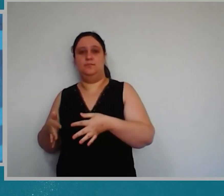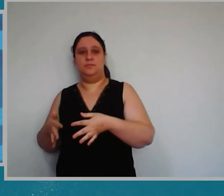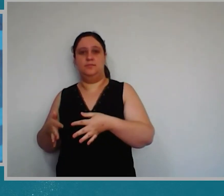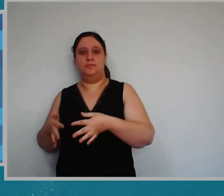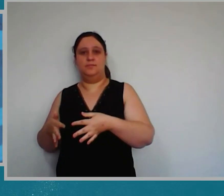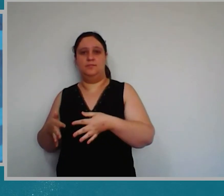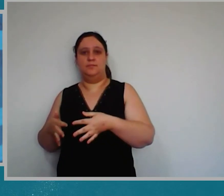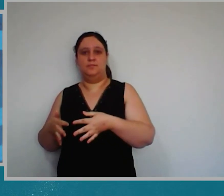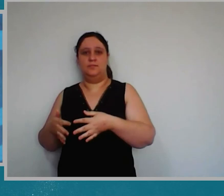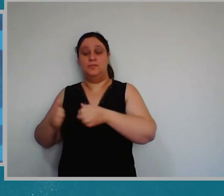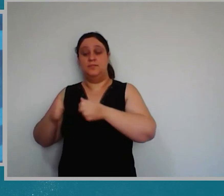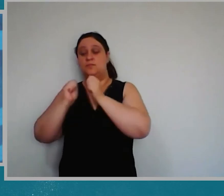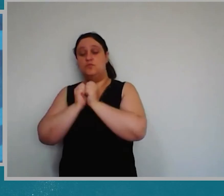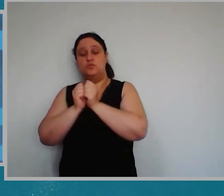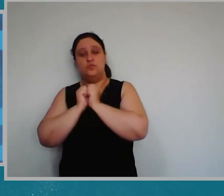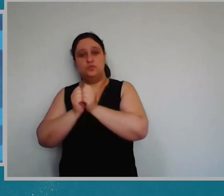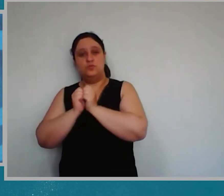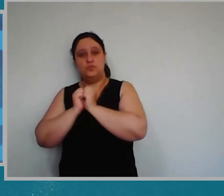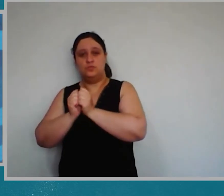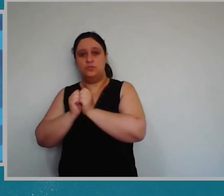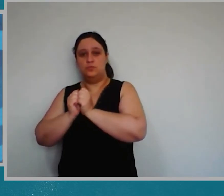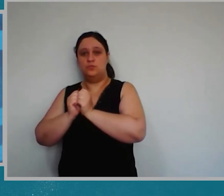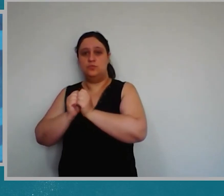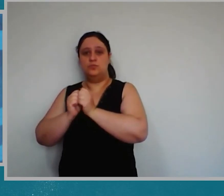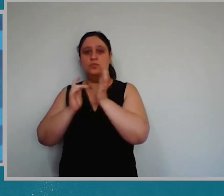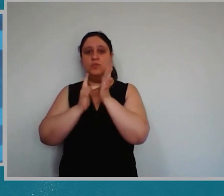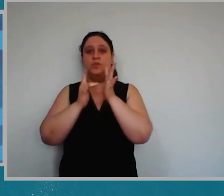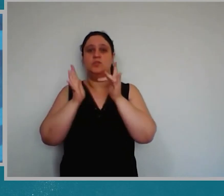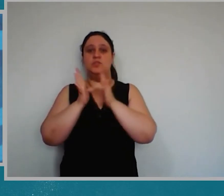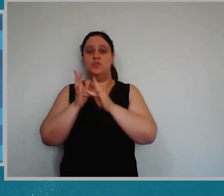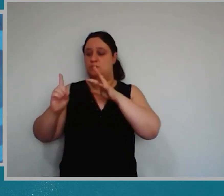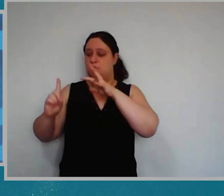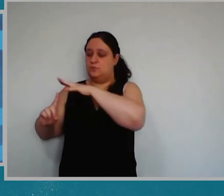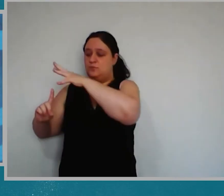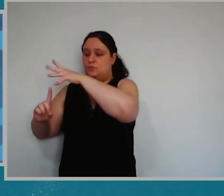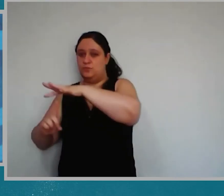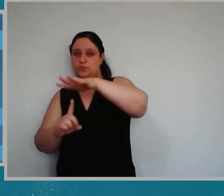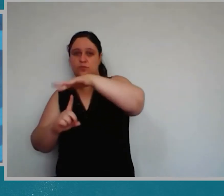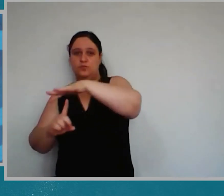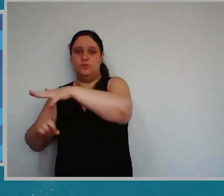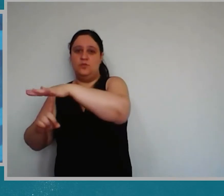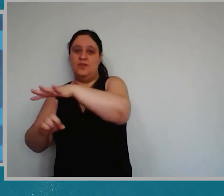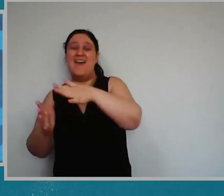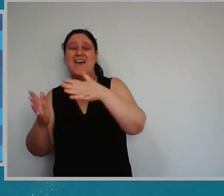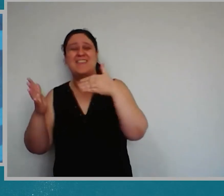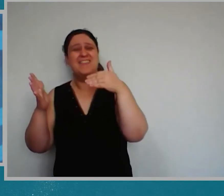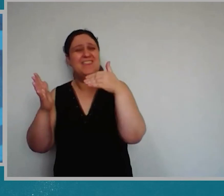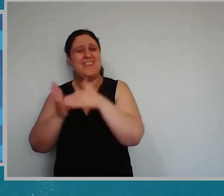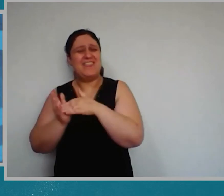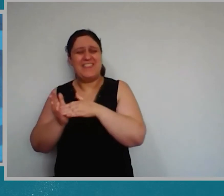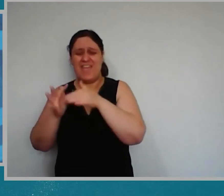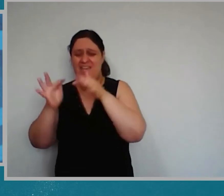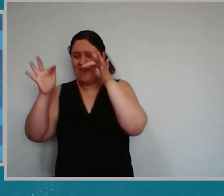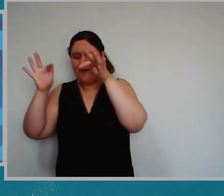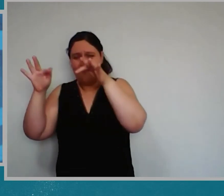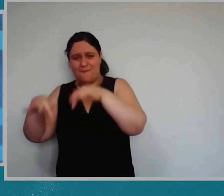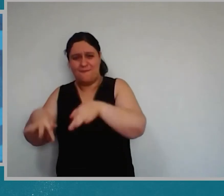convosco todos os dias até a consumação do século.